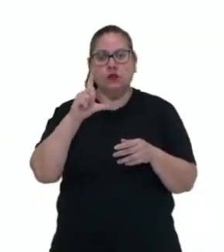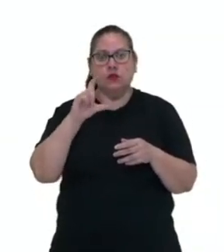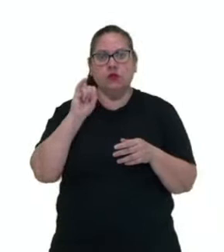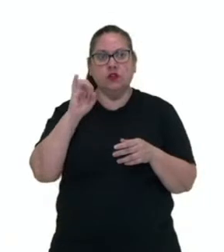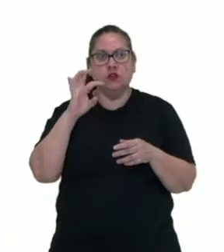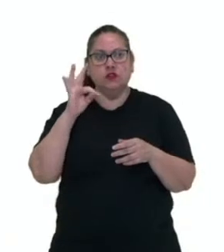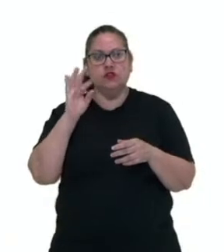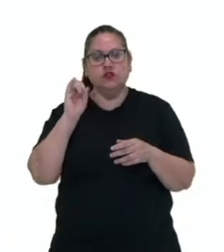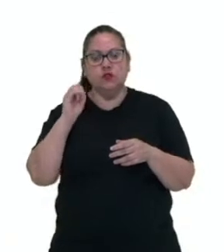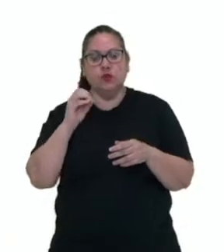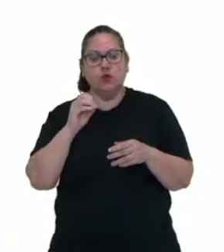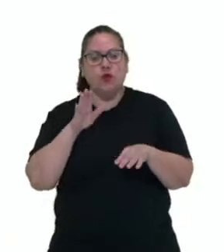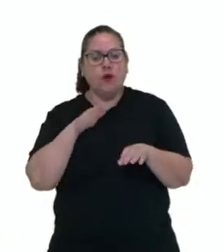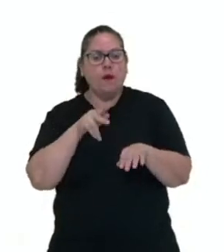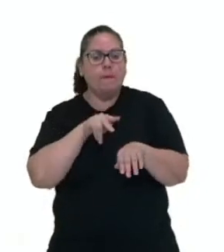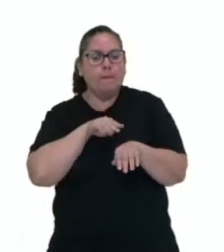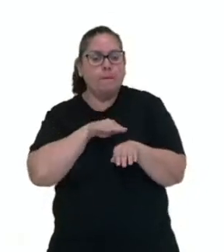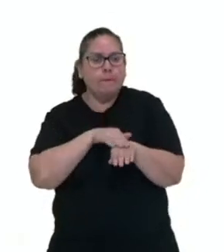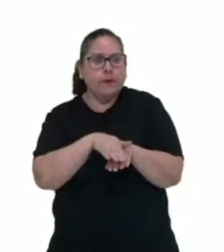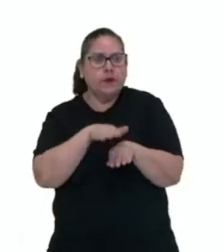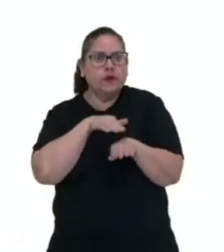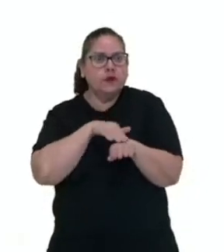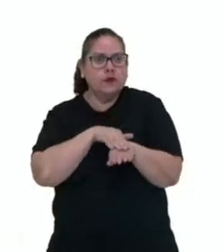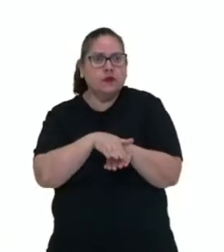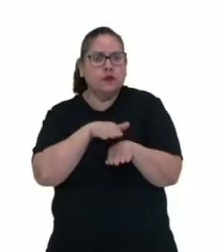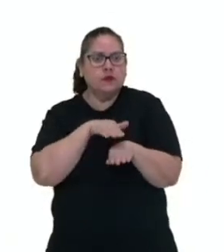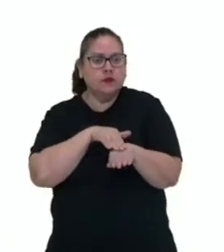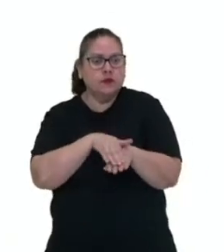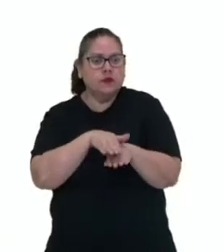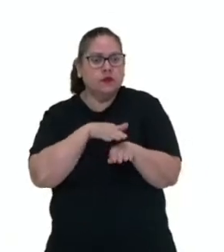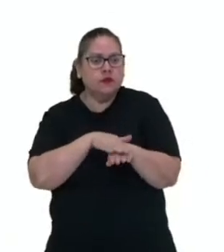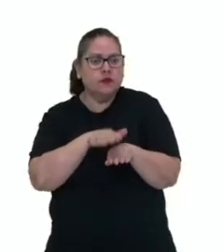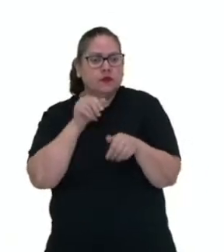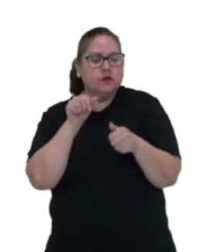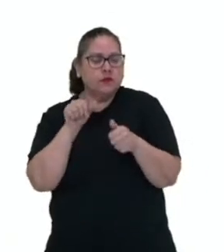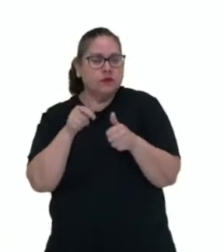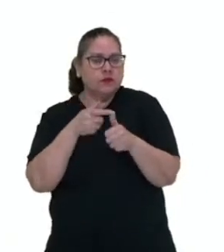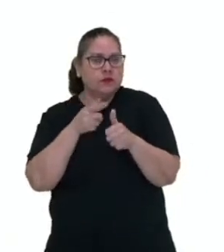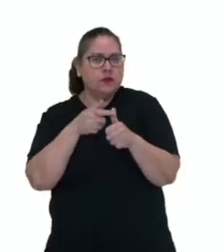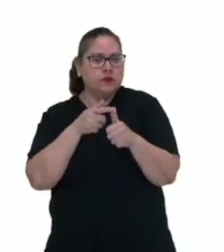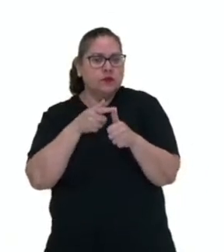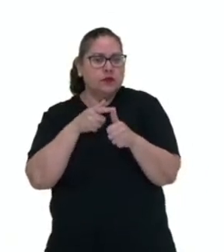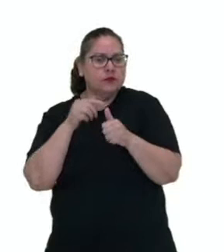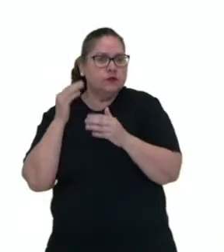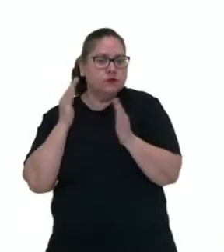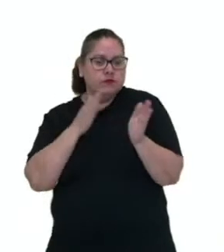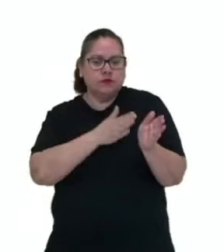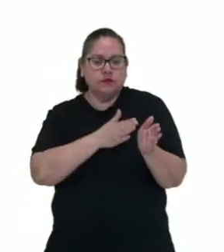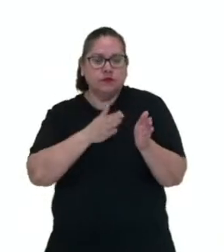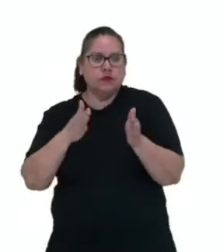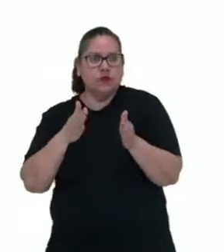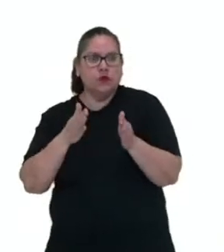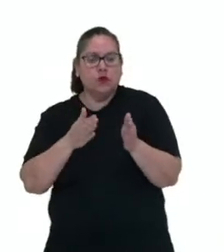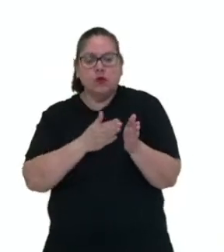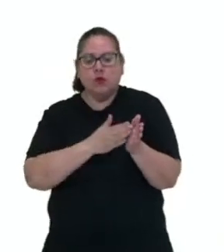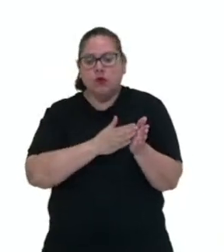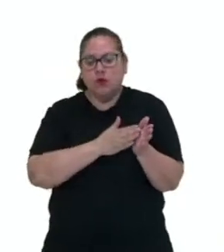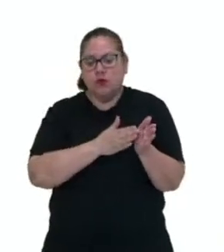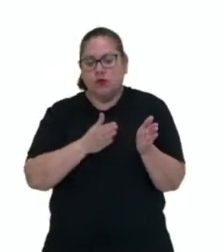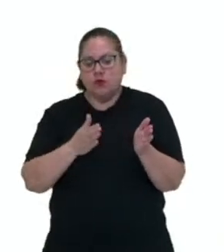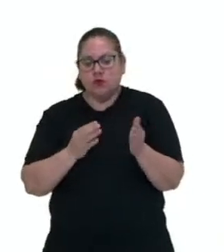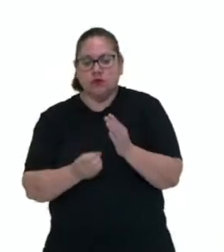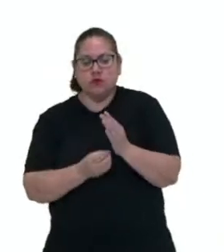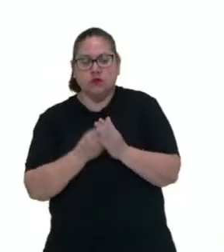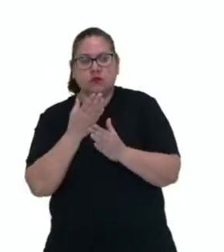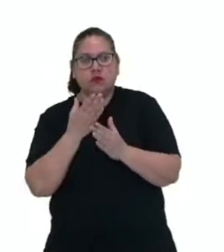é um período anterior, daí que nós estamos falando, o primeiro período da pré-história, né? Então começa com o surgimento